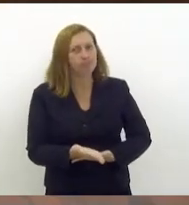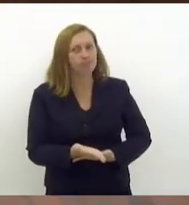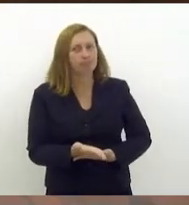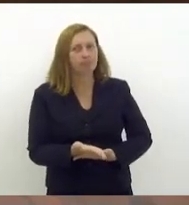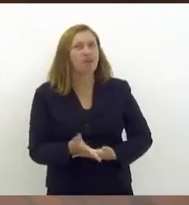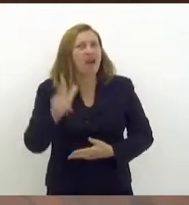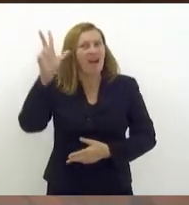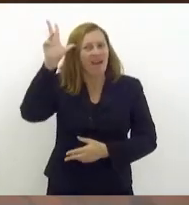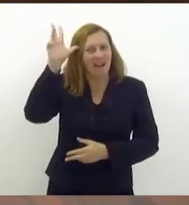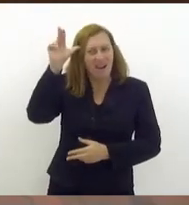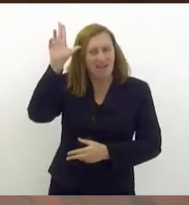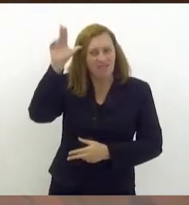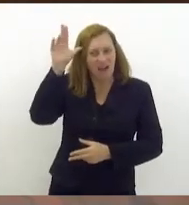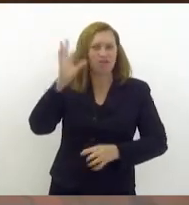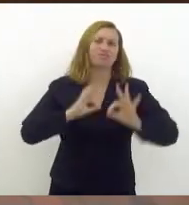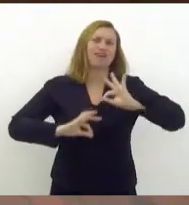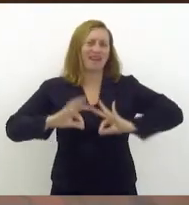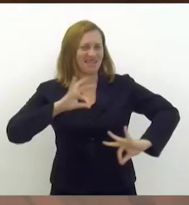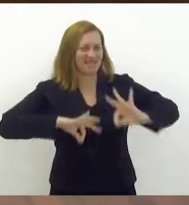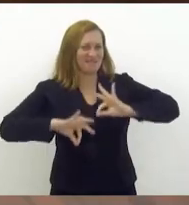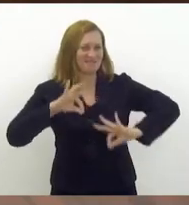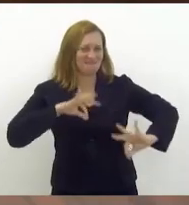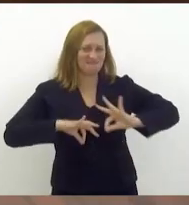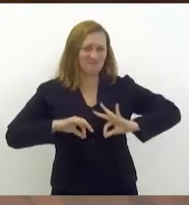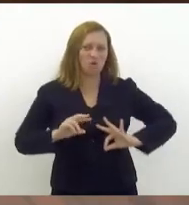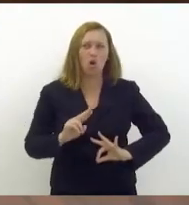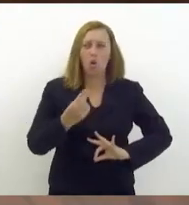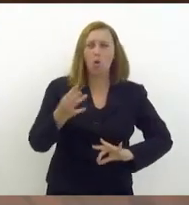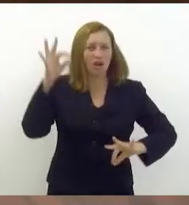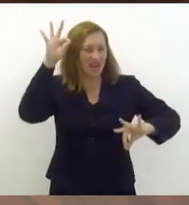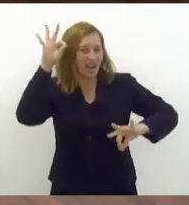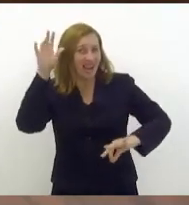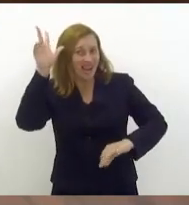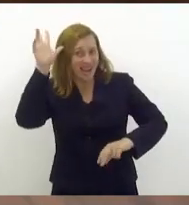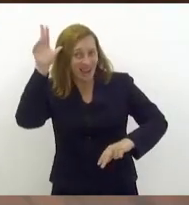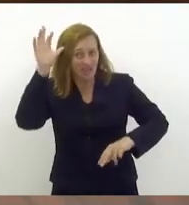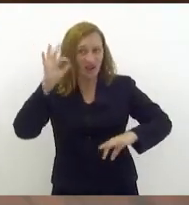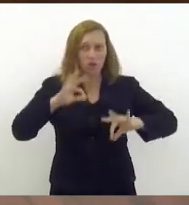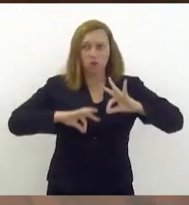cavalão cavalo taradão o cavalo